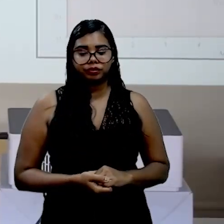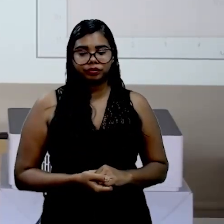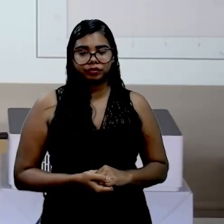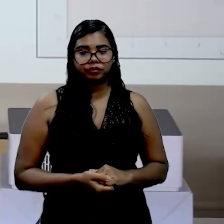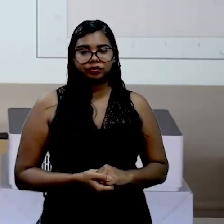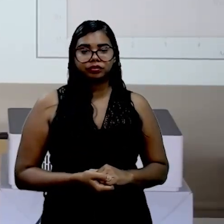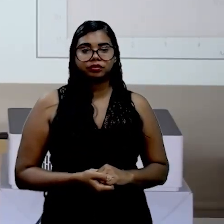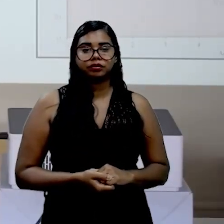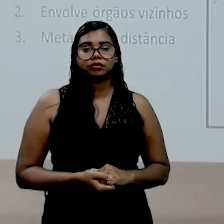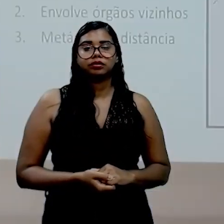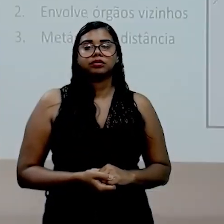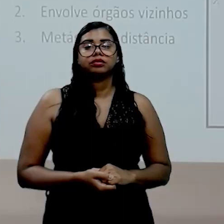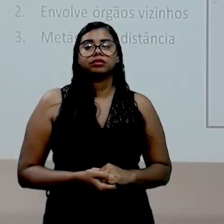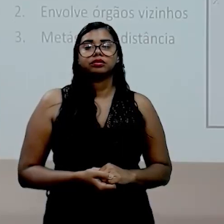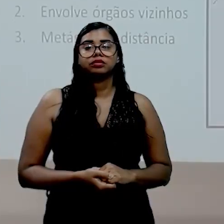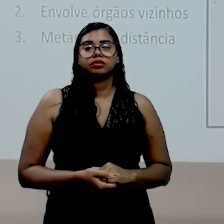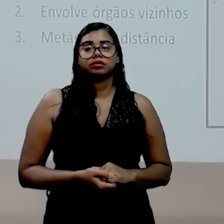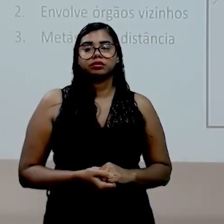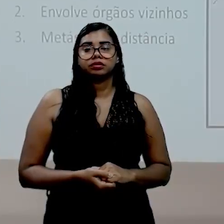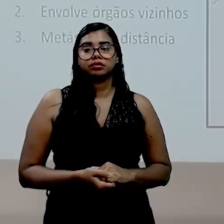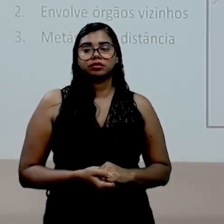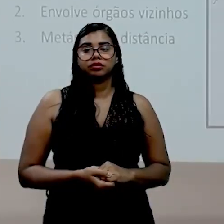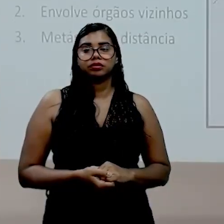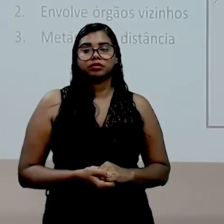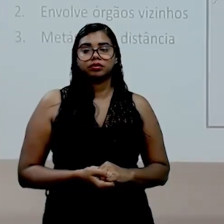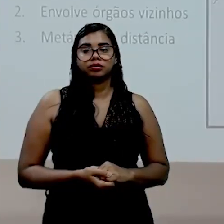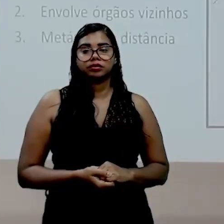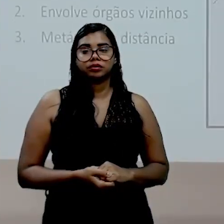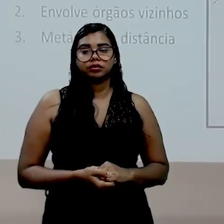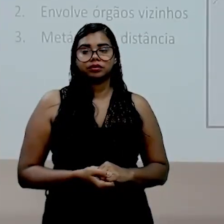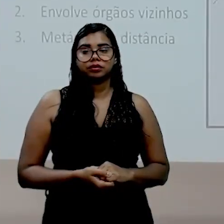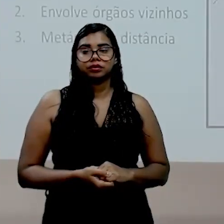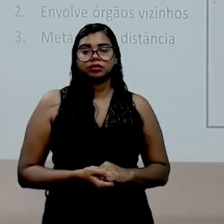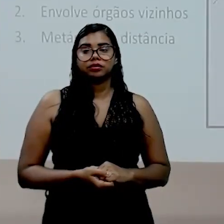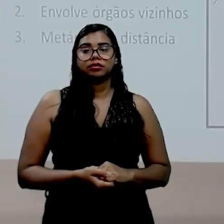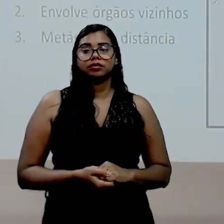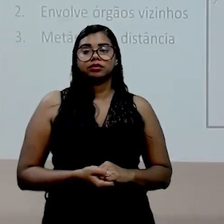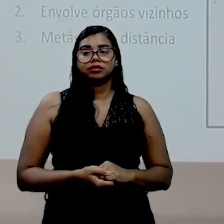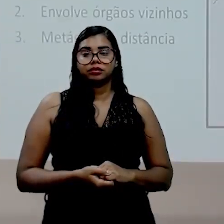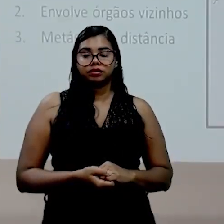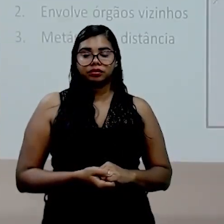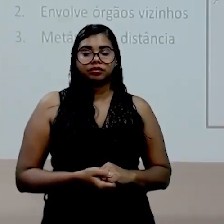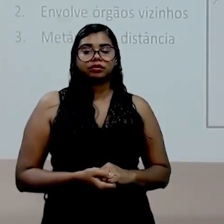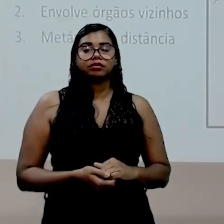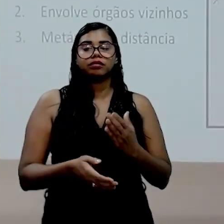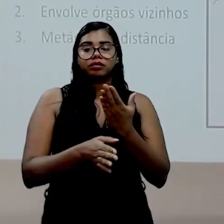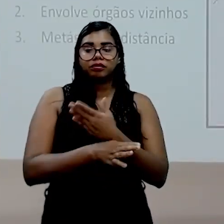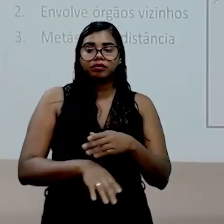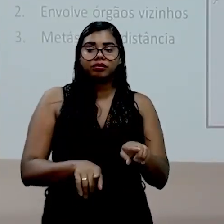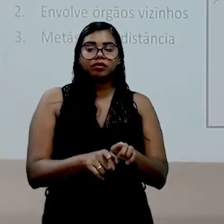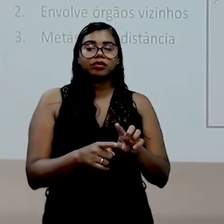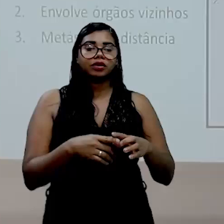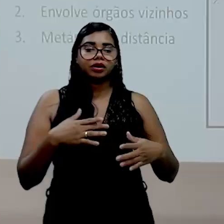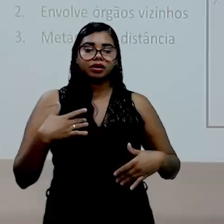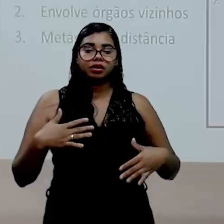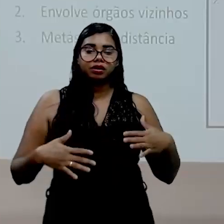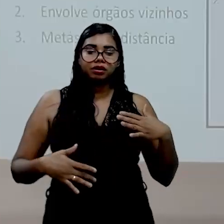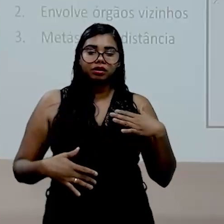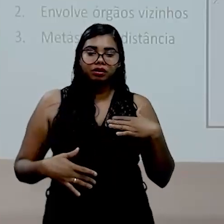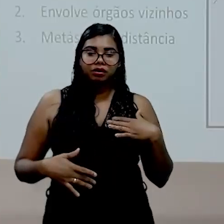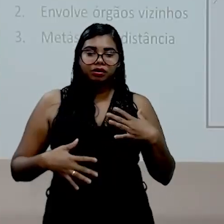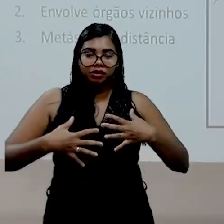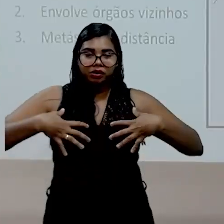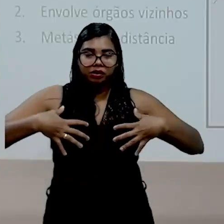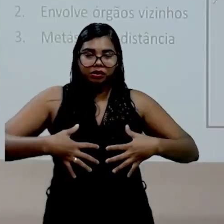a metástase já estava no cérebro. No cérebro. Pois é, ele invade todo o arcabouço ósseo, calota craniana, costela,